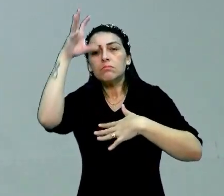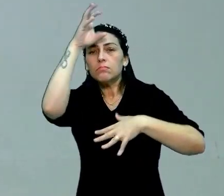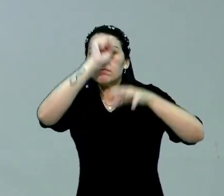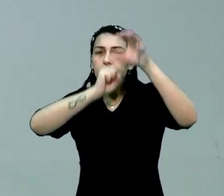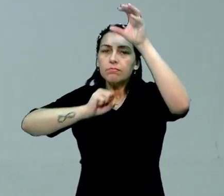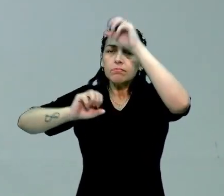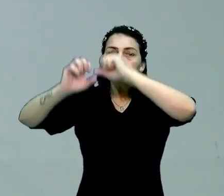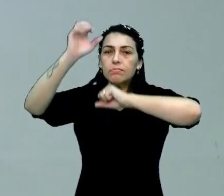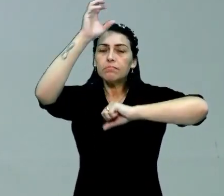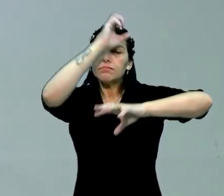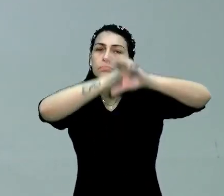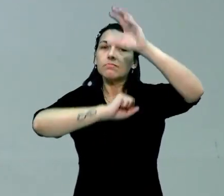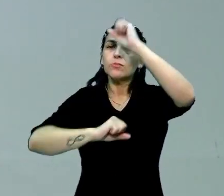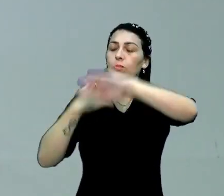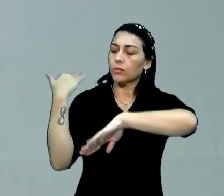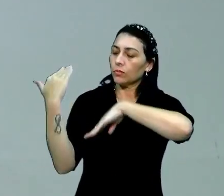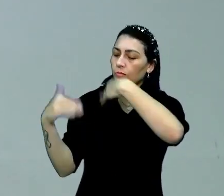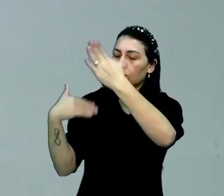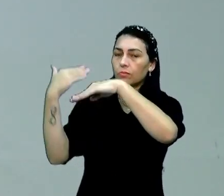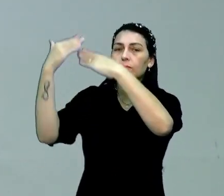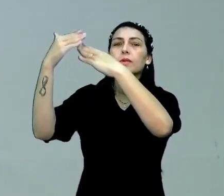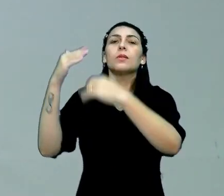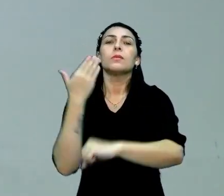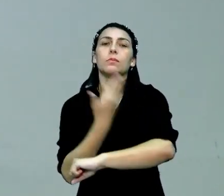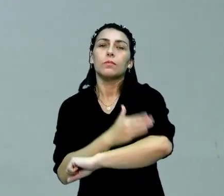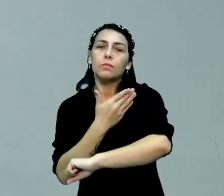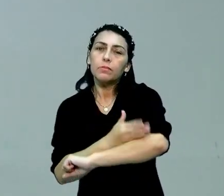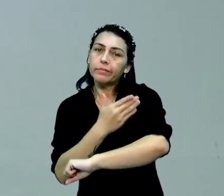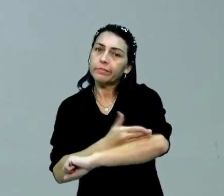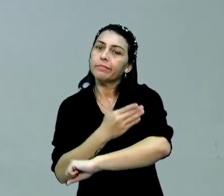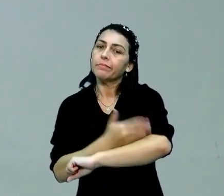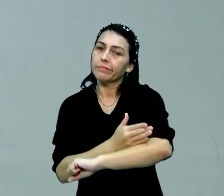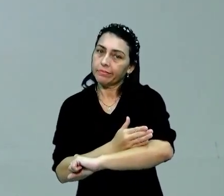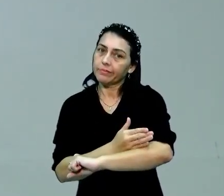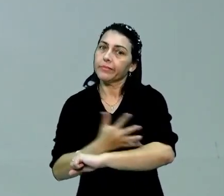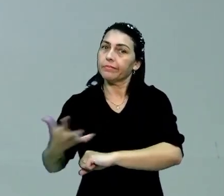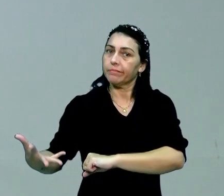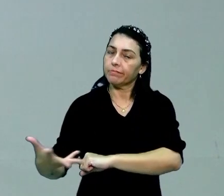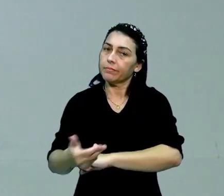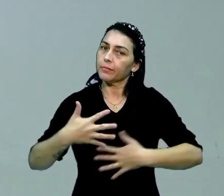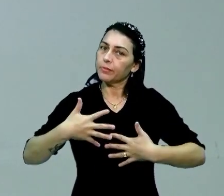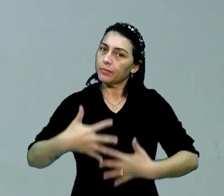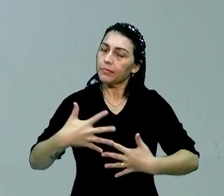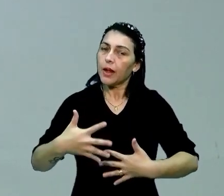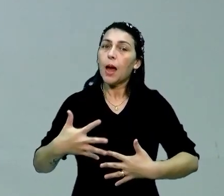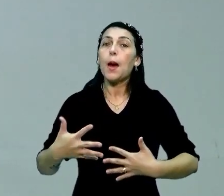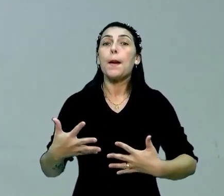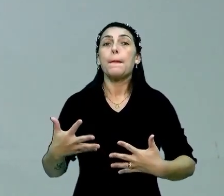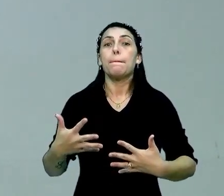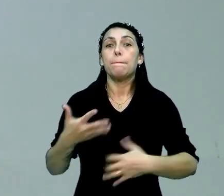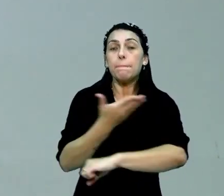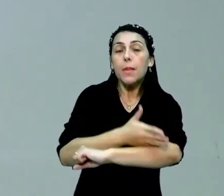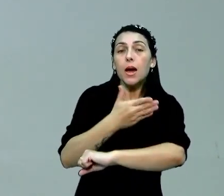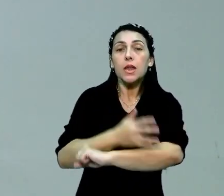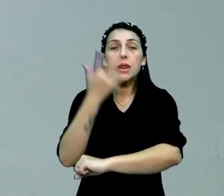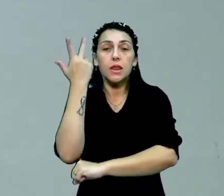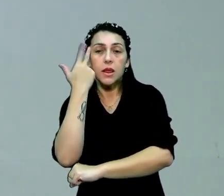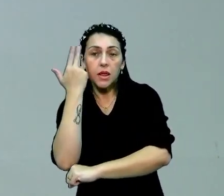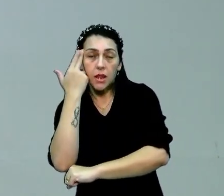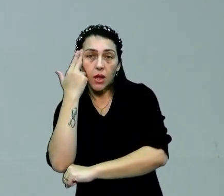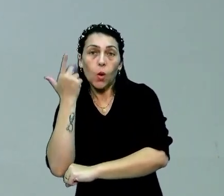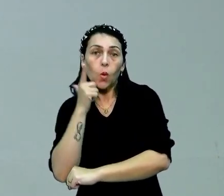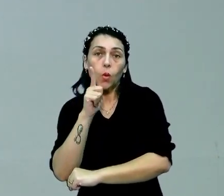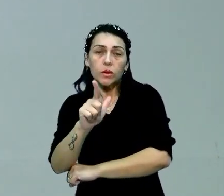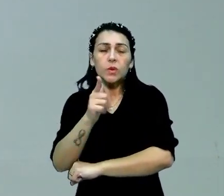meu desenvolvimento. Então, veja, são práticas corriqueiras, habilidades motoras, práticas naturais, capacidade física, atributos que eu